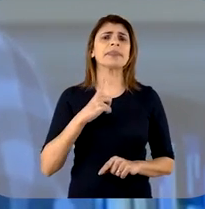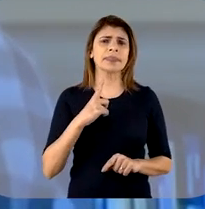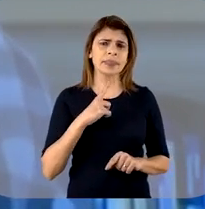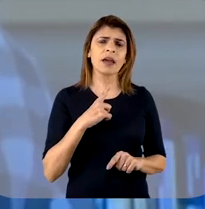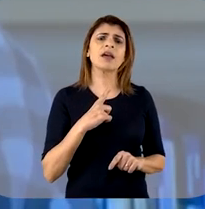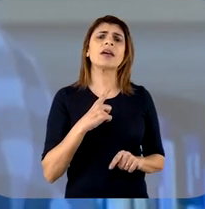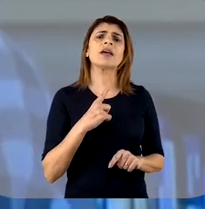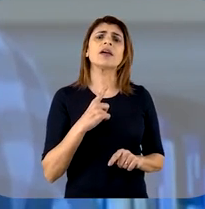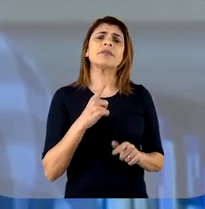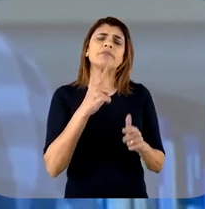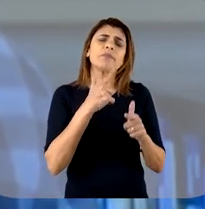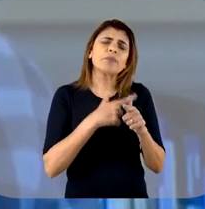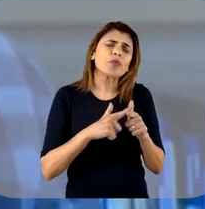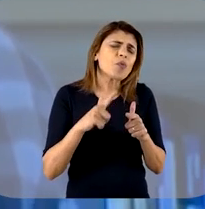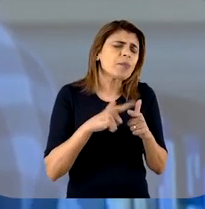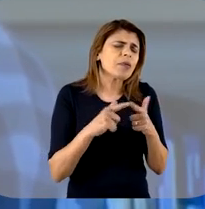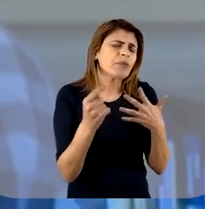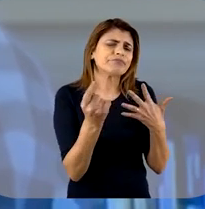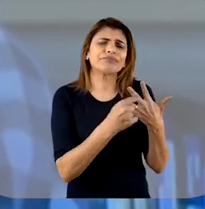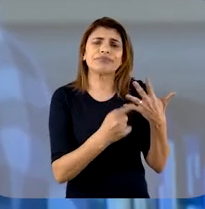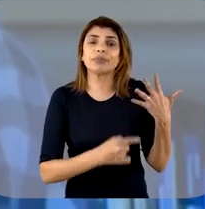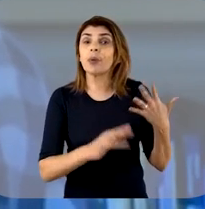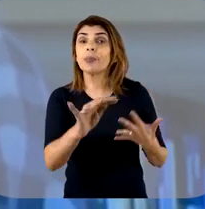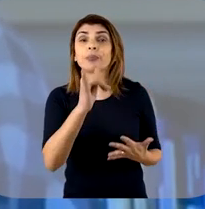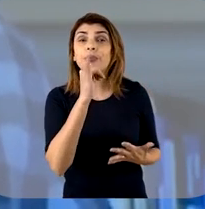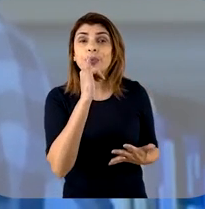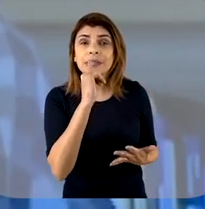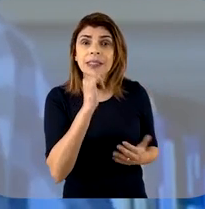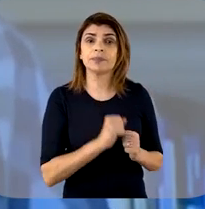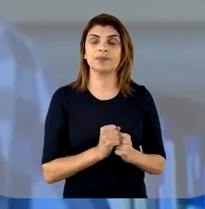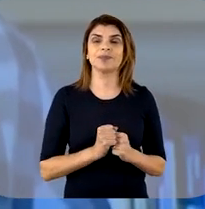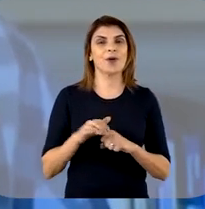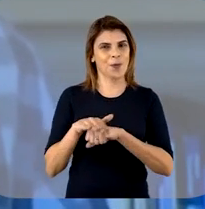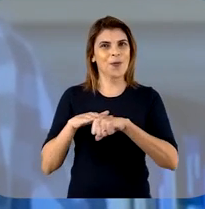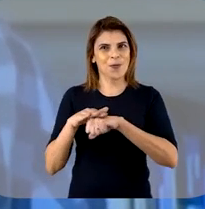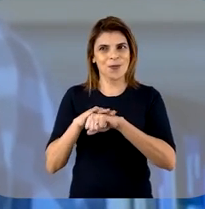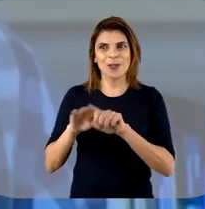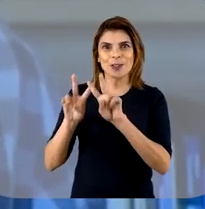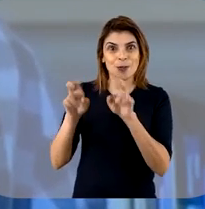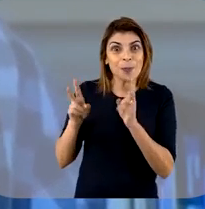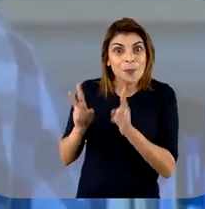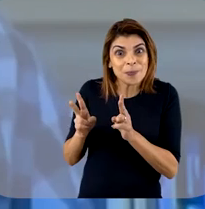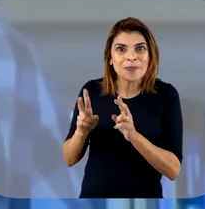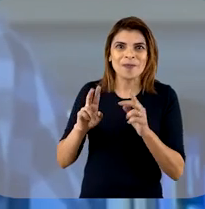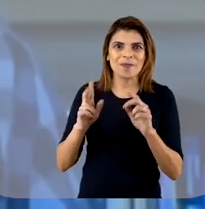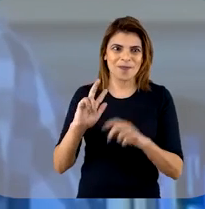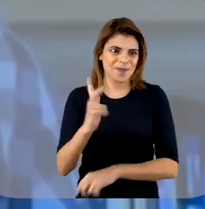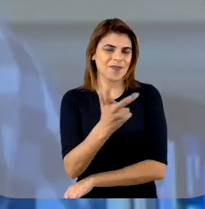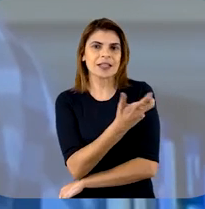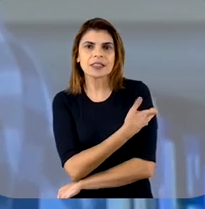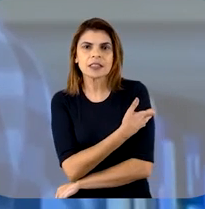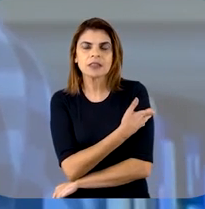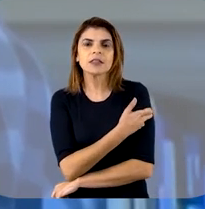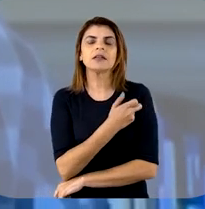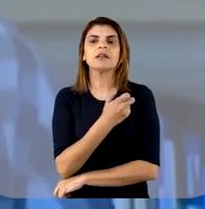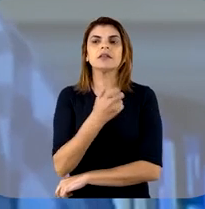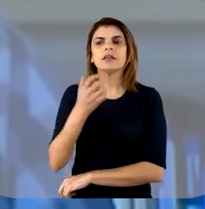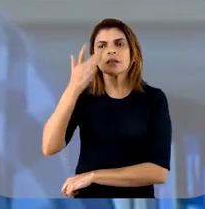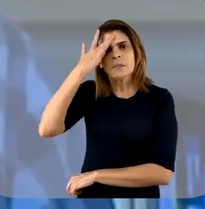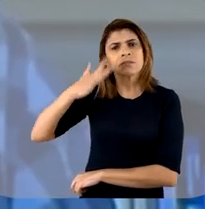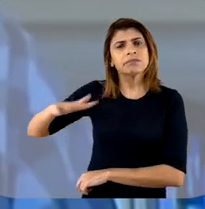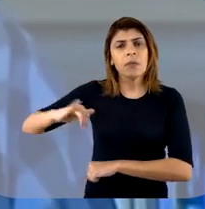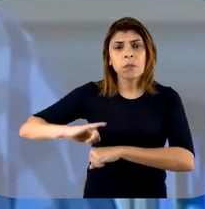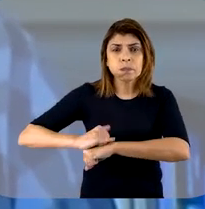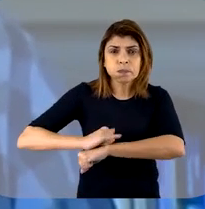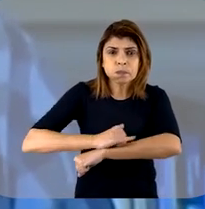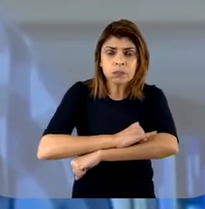muito grande de problemas. Vejam, por exemplo, nós estávamos conversando sobre vacina. Em termos de população obesa, temos